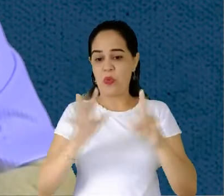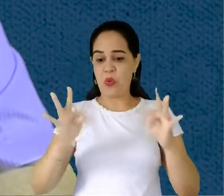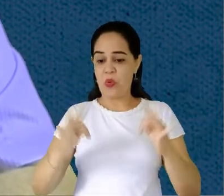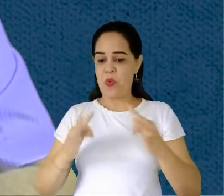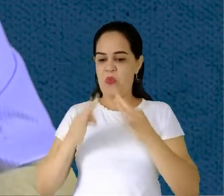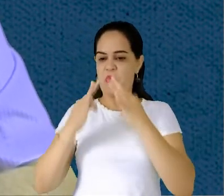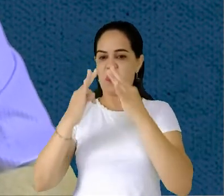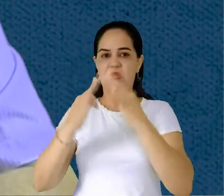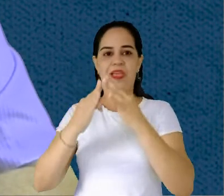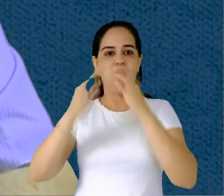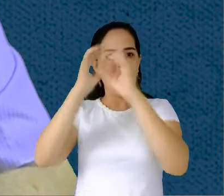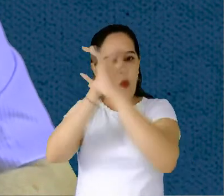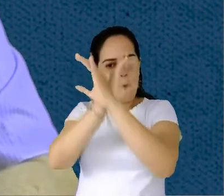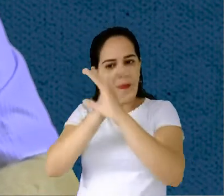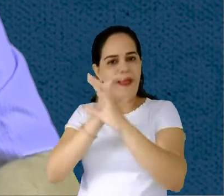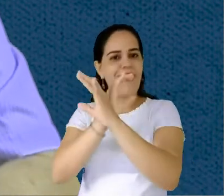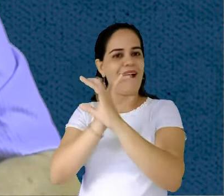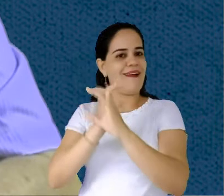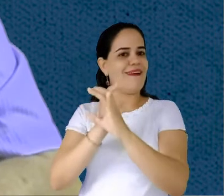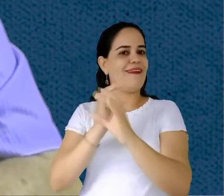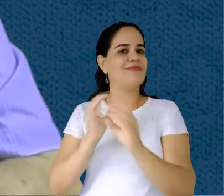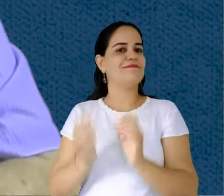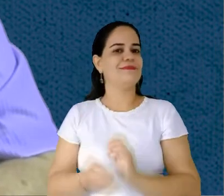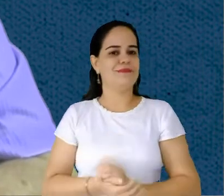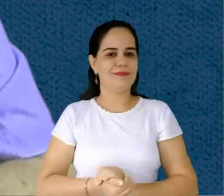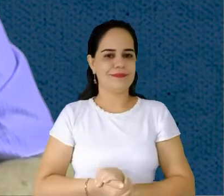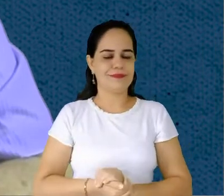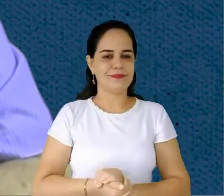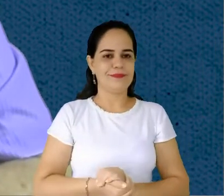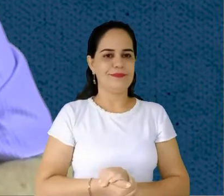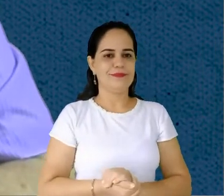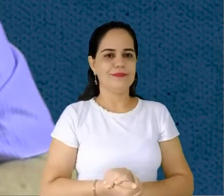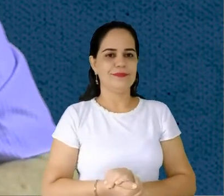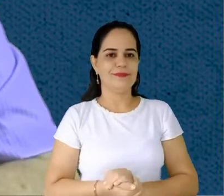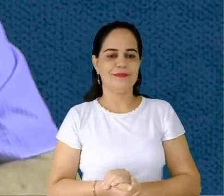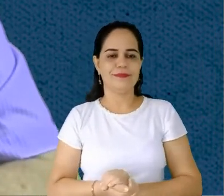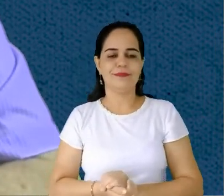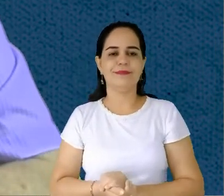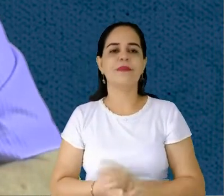templo daquela cidade. Tá? Ele não viu nenhum templo.